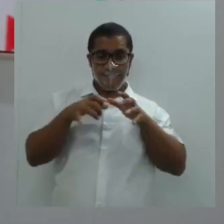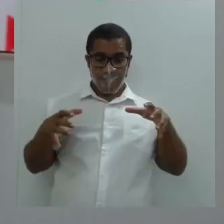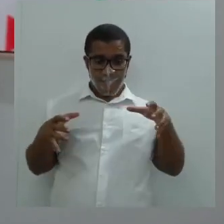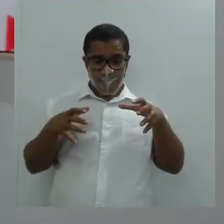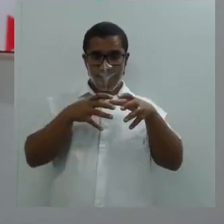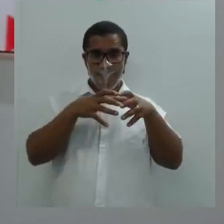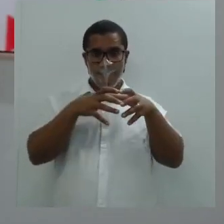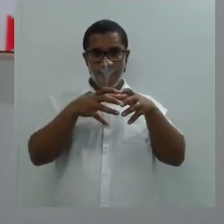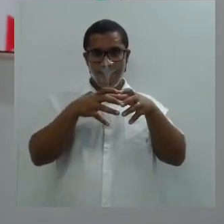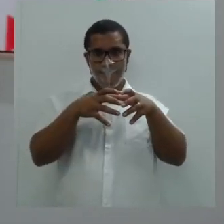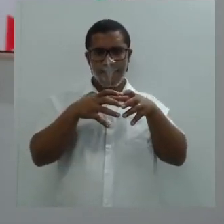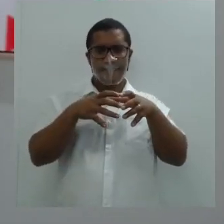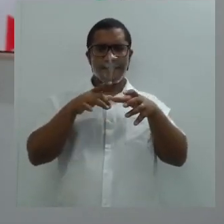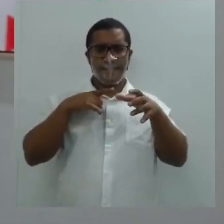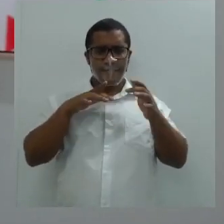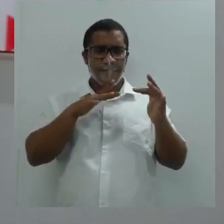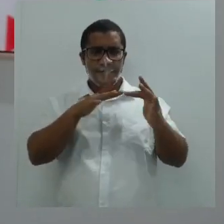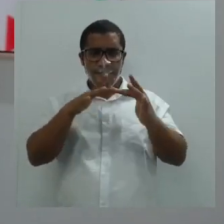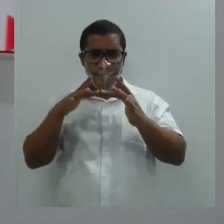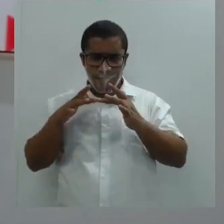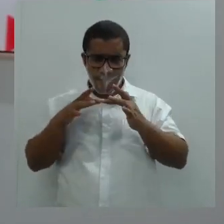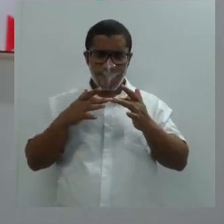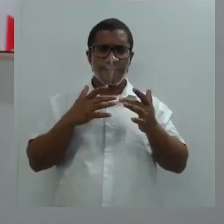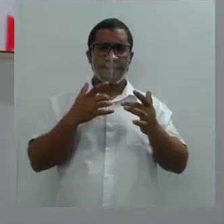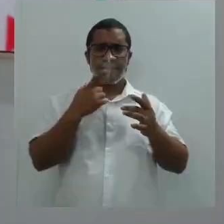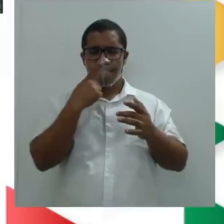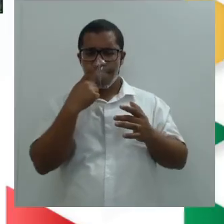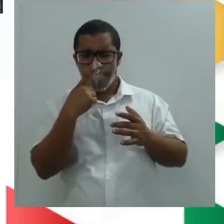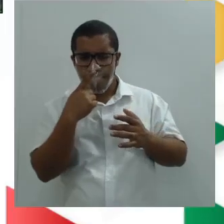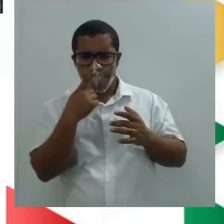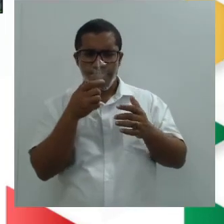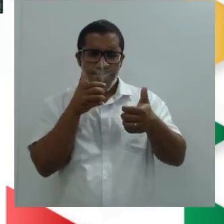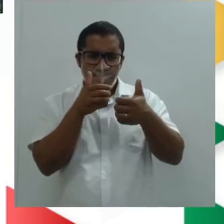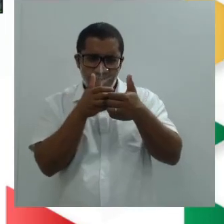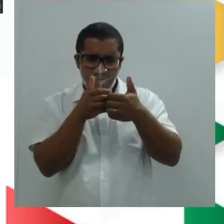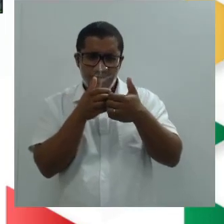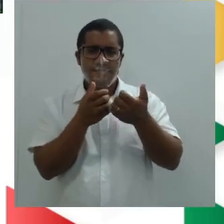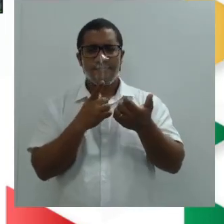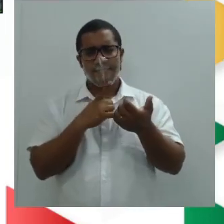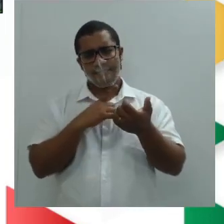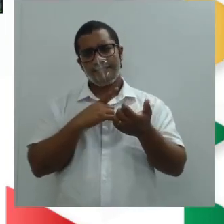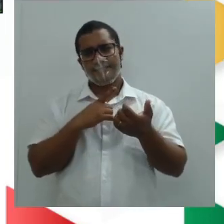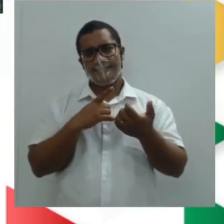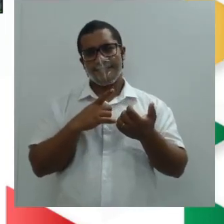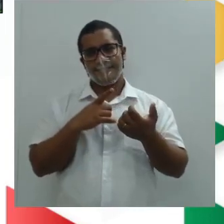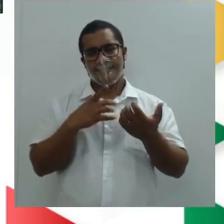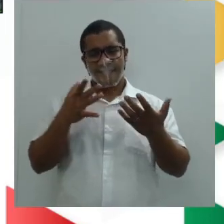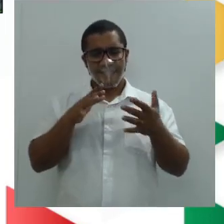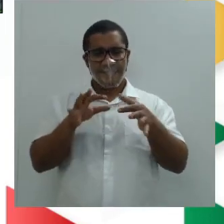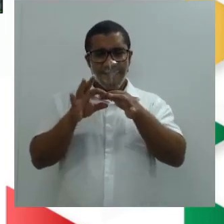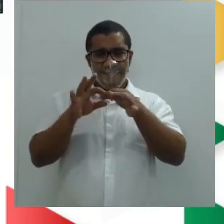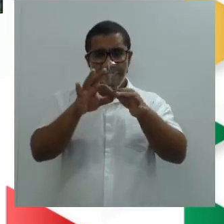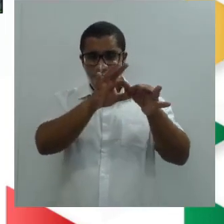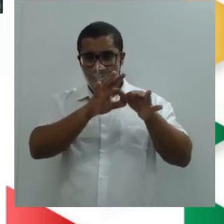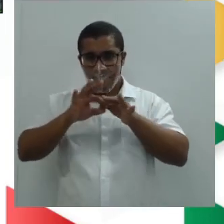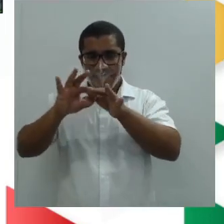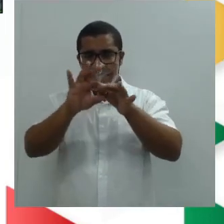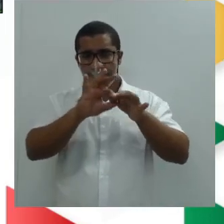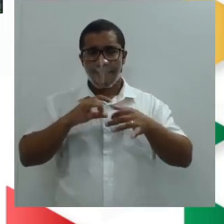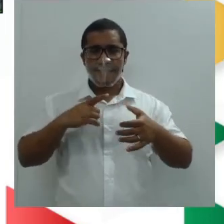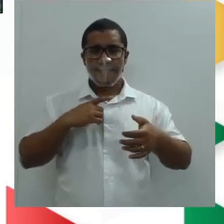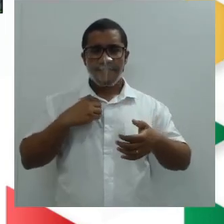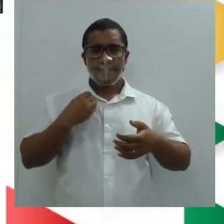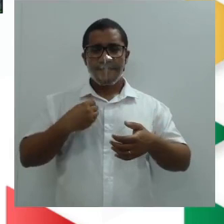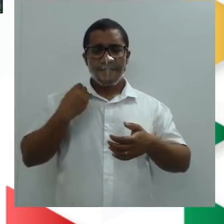comunidade indígena, têm contato pessoal e afetivo, né? Tudo está ali interligado, eles vivem de